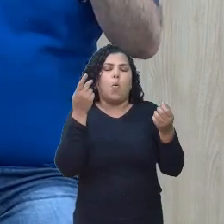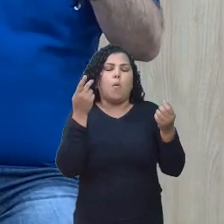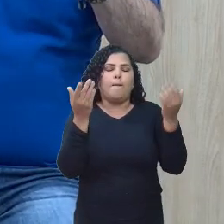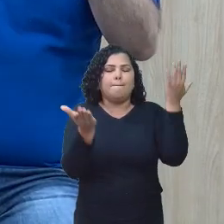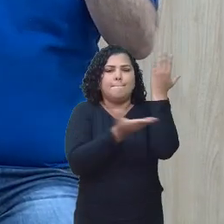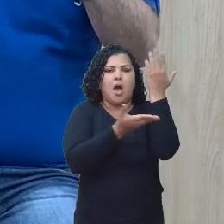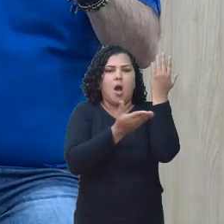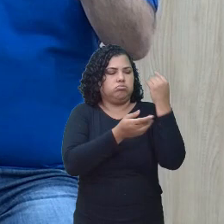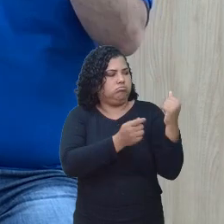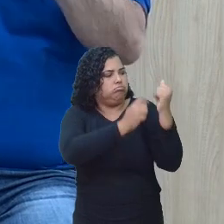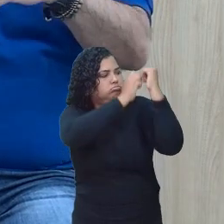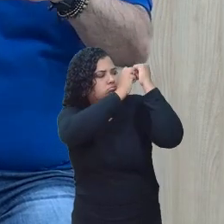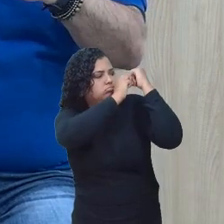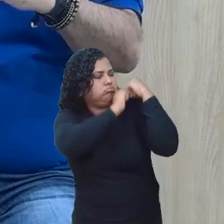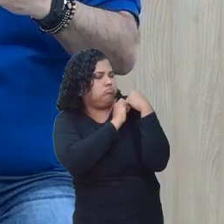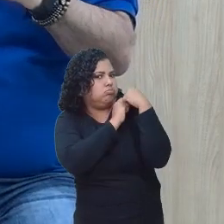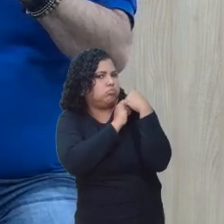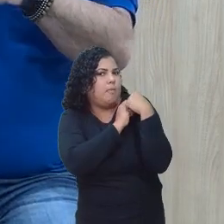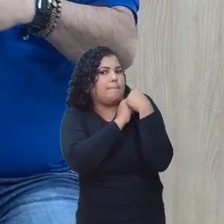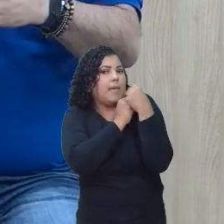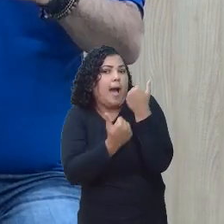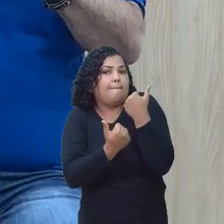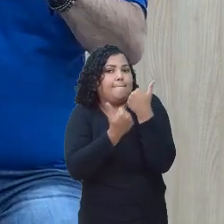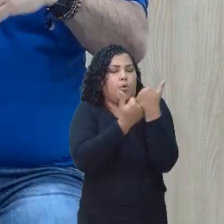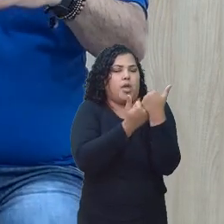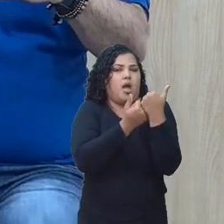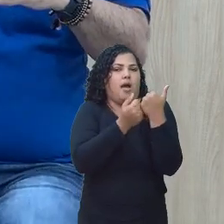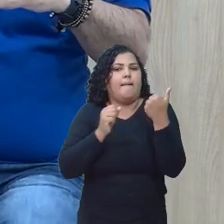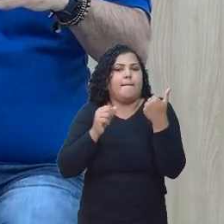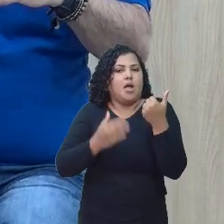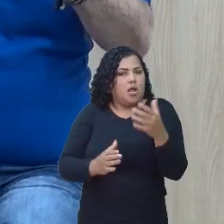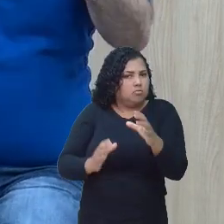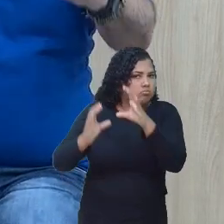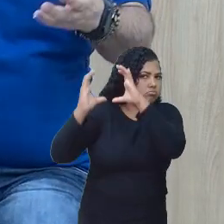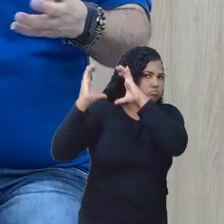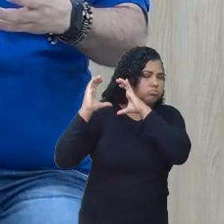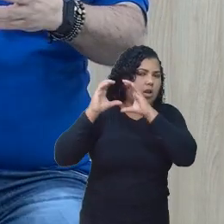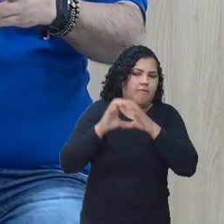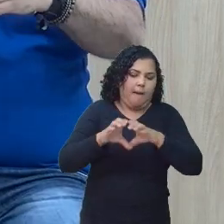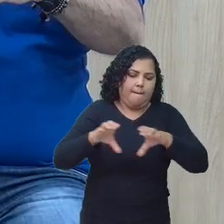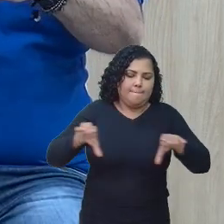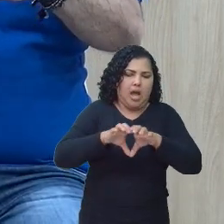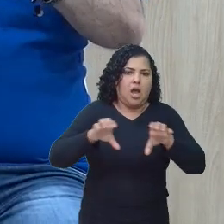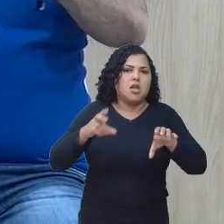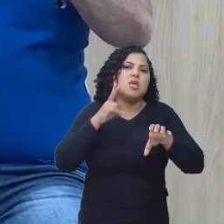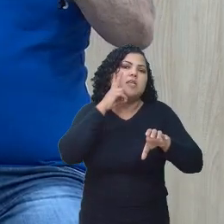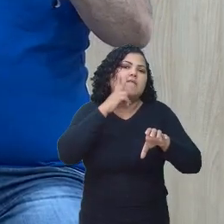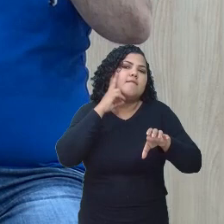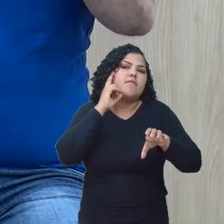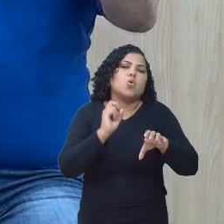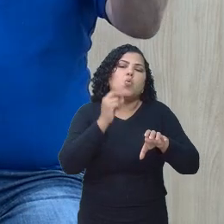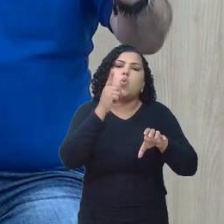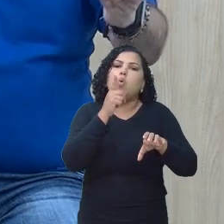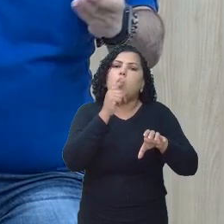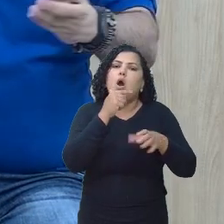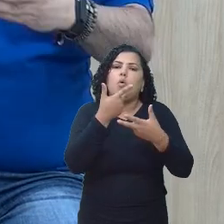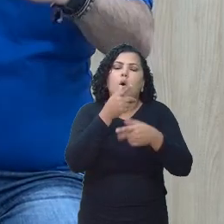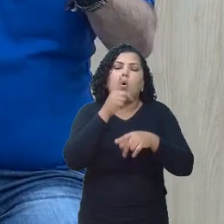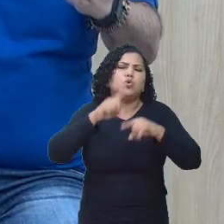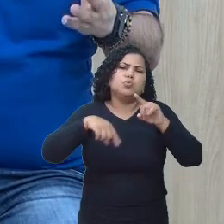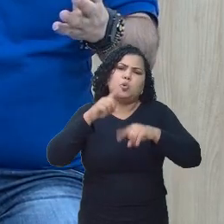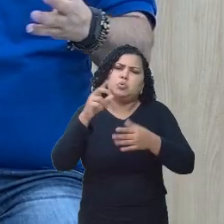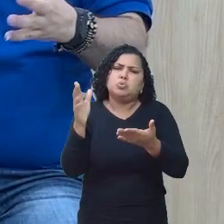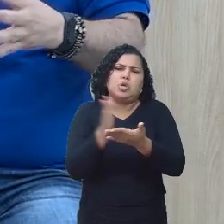dar o apoio para que eles pudessem transportar alguns barris, alguns produtos, né?